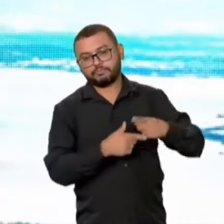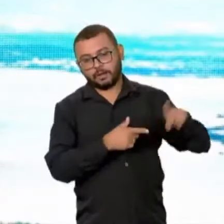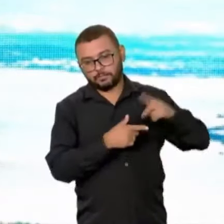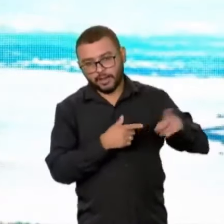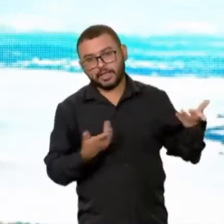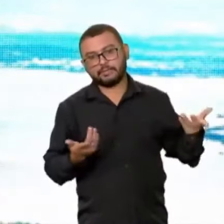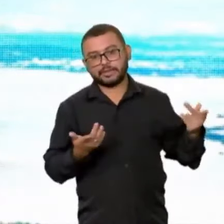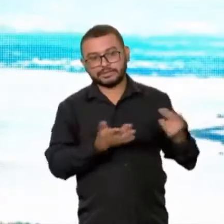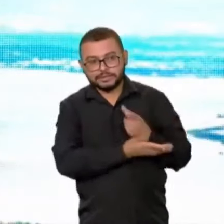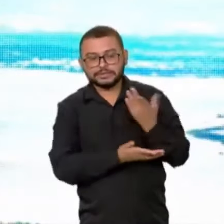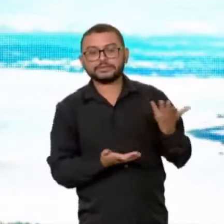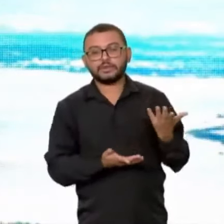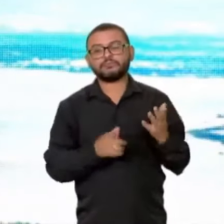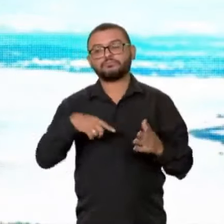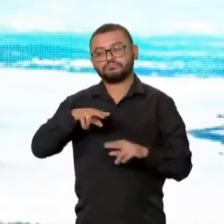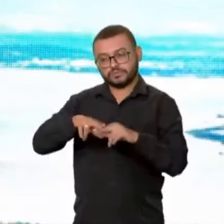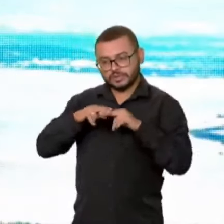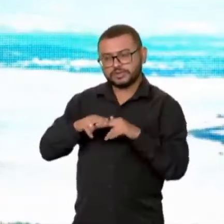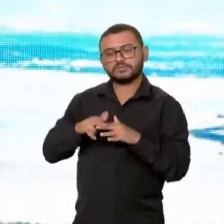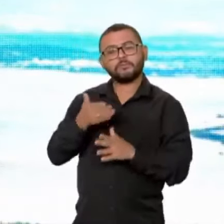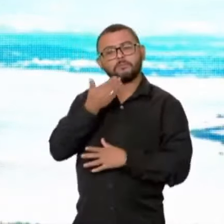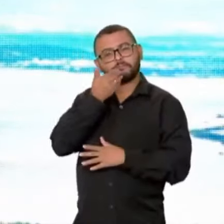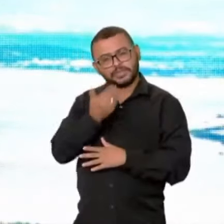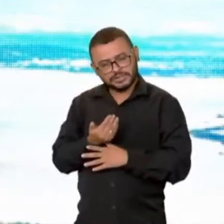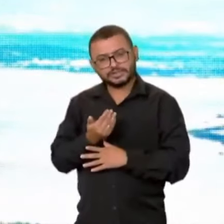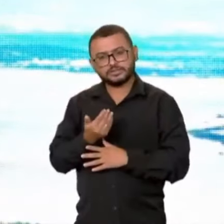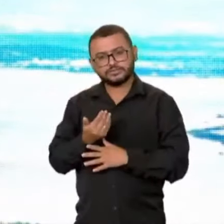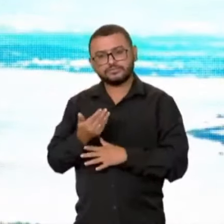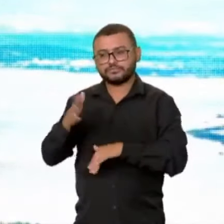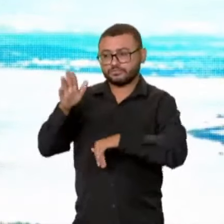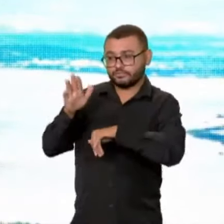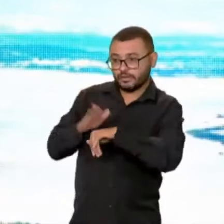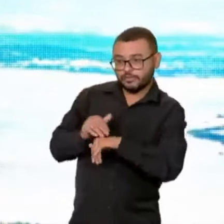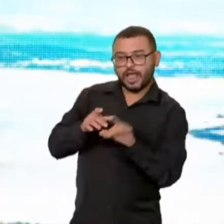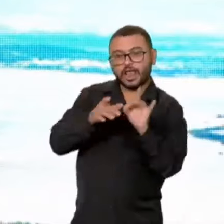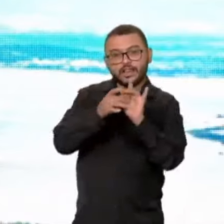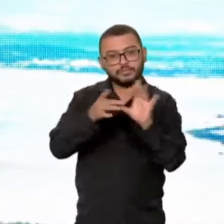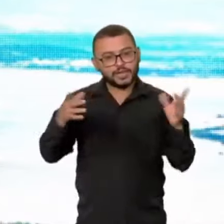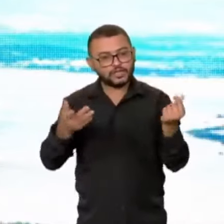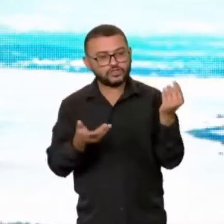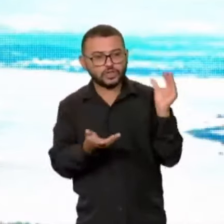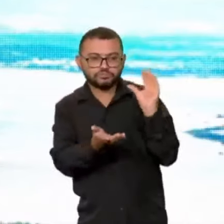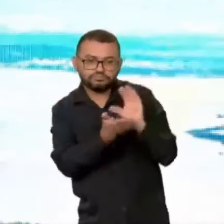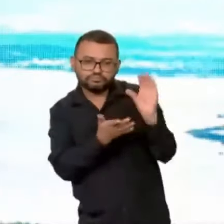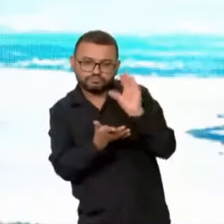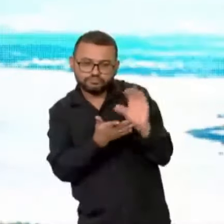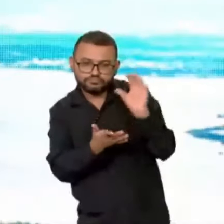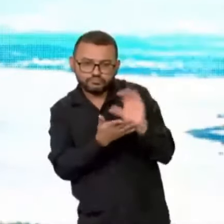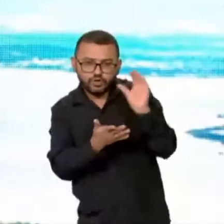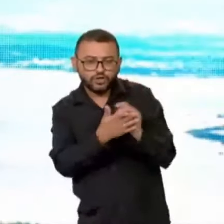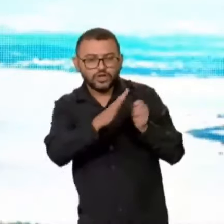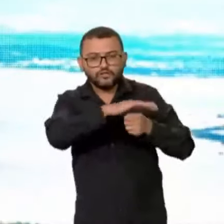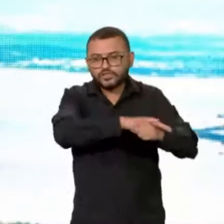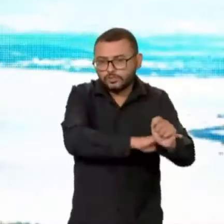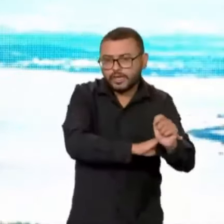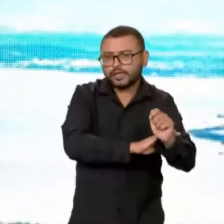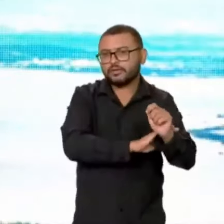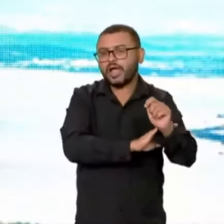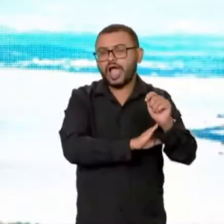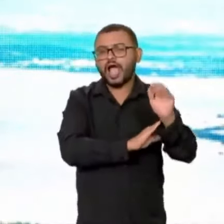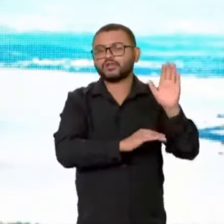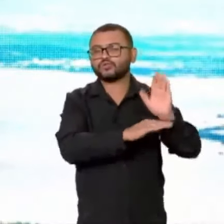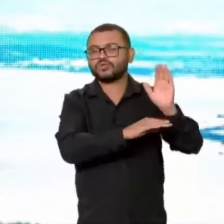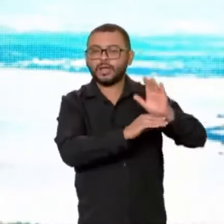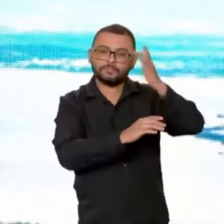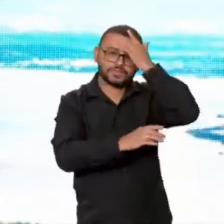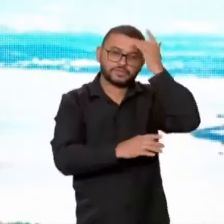acontecem. É por isso que nós fizemos uma questão de trabalhar para liberar recursos, porque as pessoas precisam de dinheiro para comprar